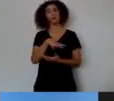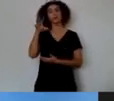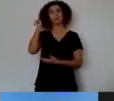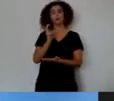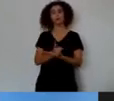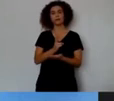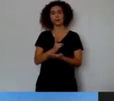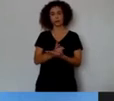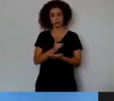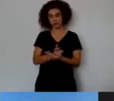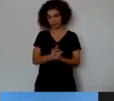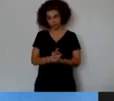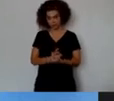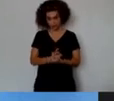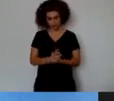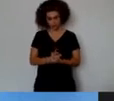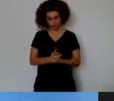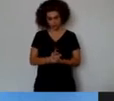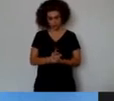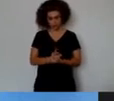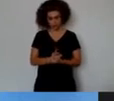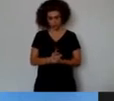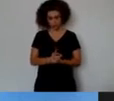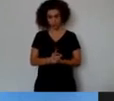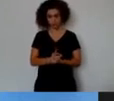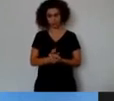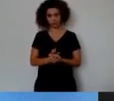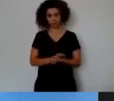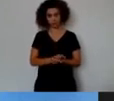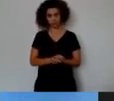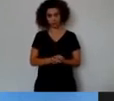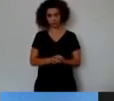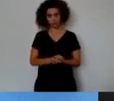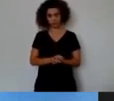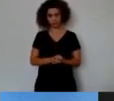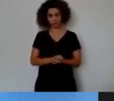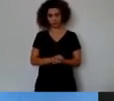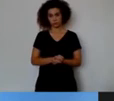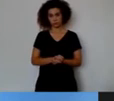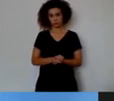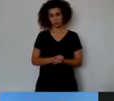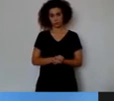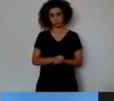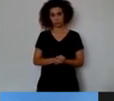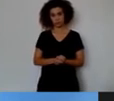várias pessoas. Será que se eu tirar? É o fone,